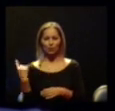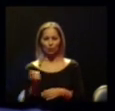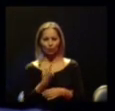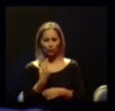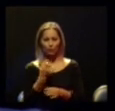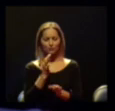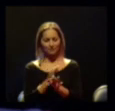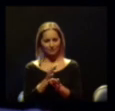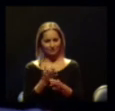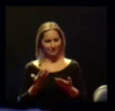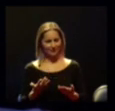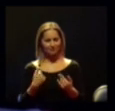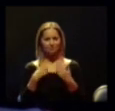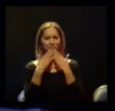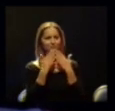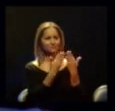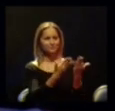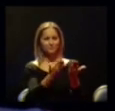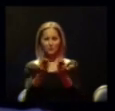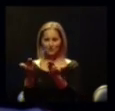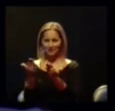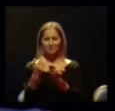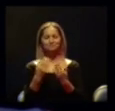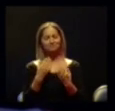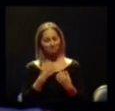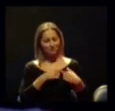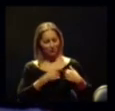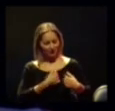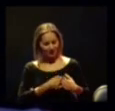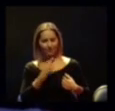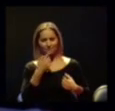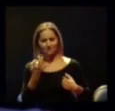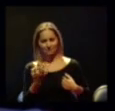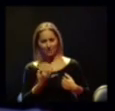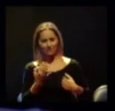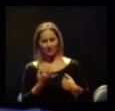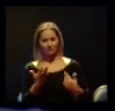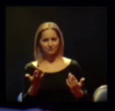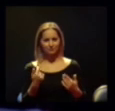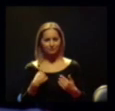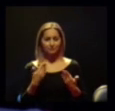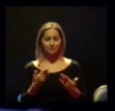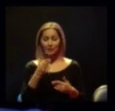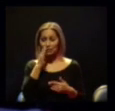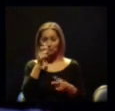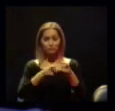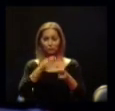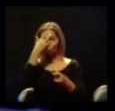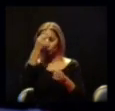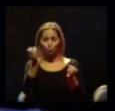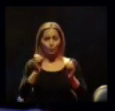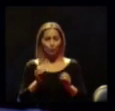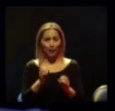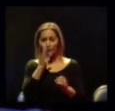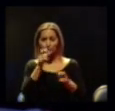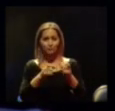esta festa, agradecemos muito do fundo do coração. Sem os setubalenses e